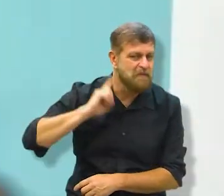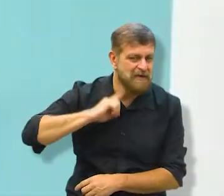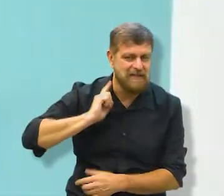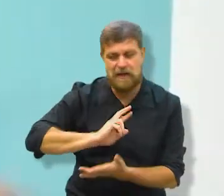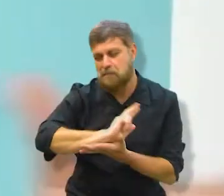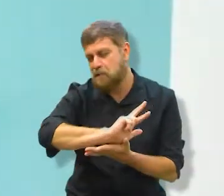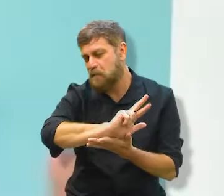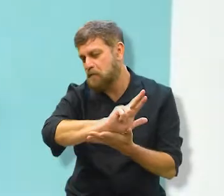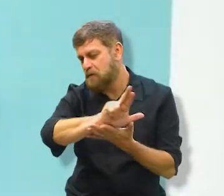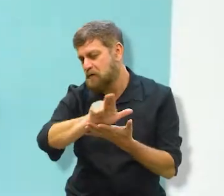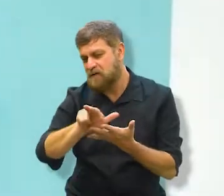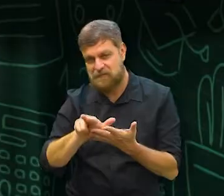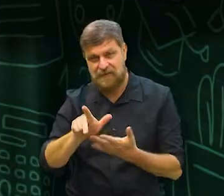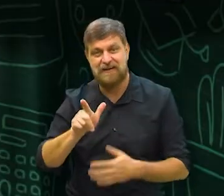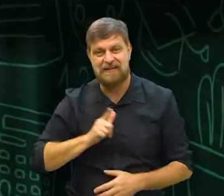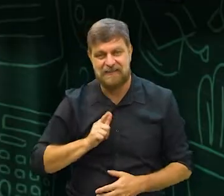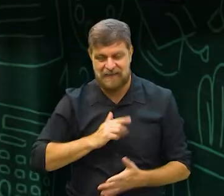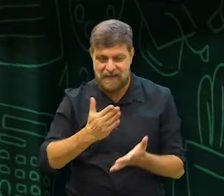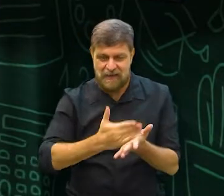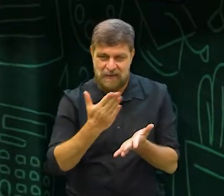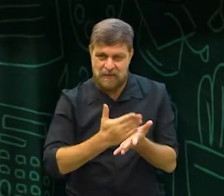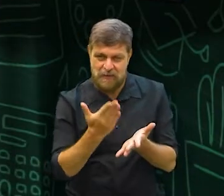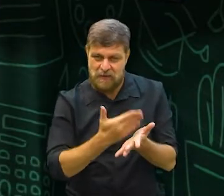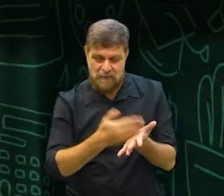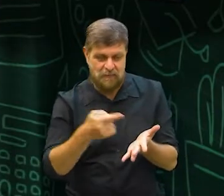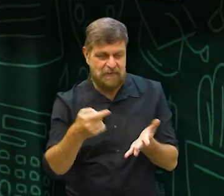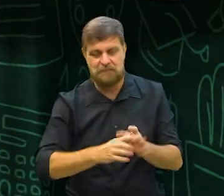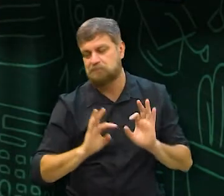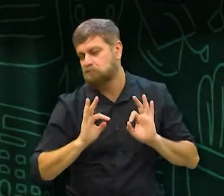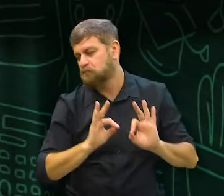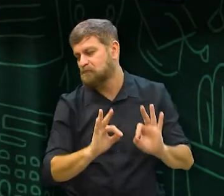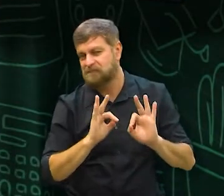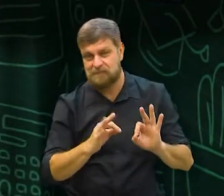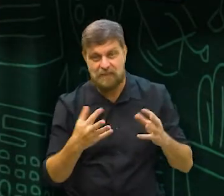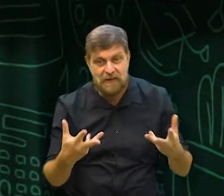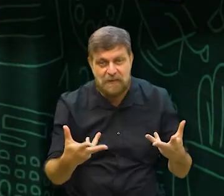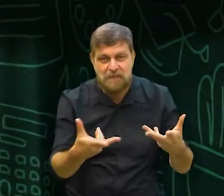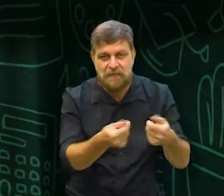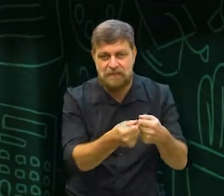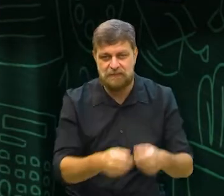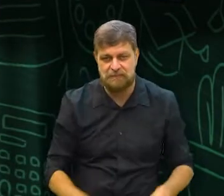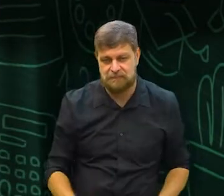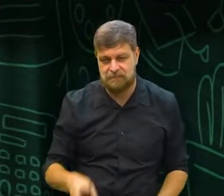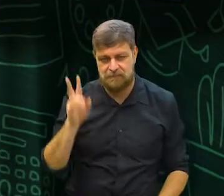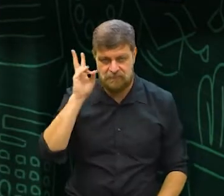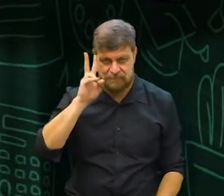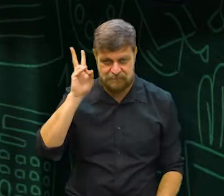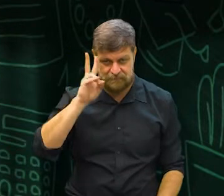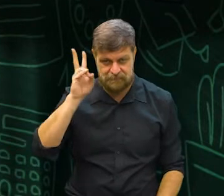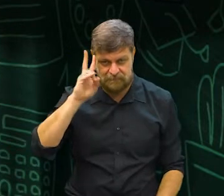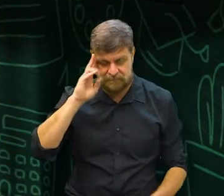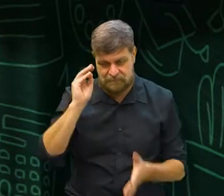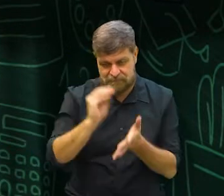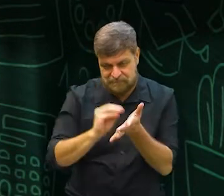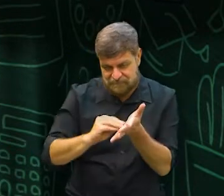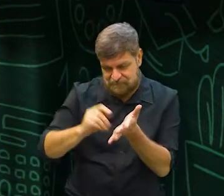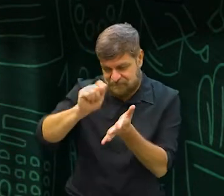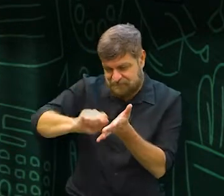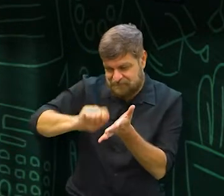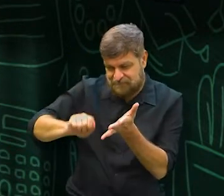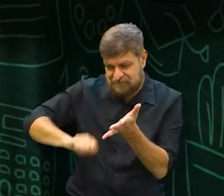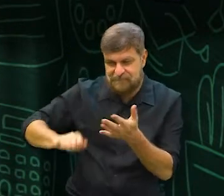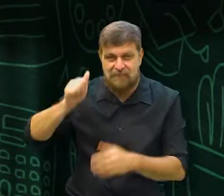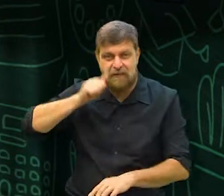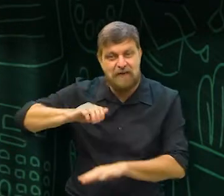Minas. Então, ficou um livro assim muito rico. E esses contos que foram escritos aí